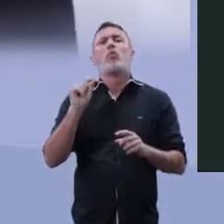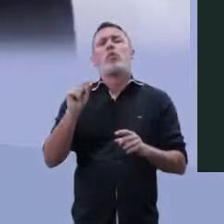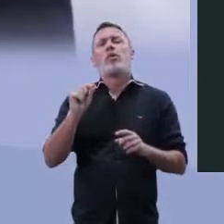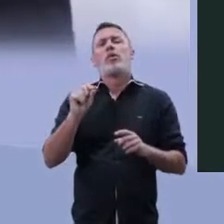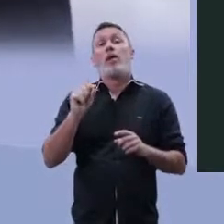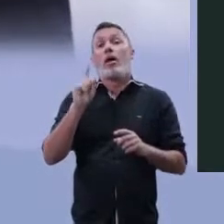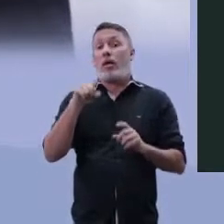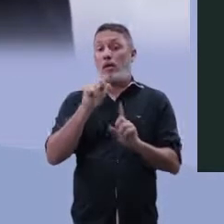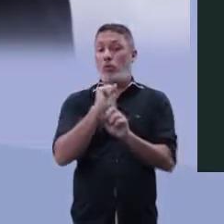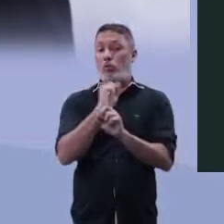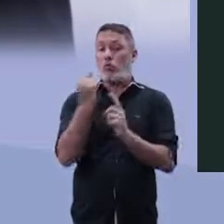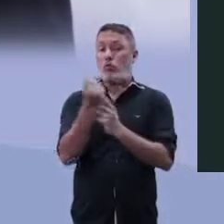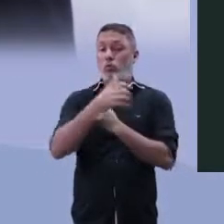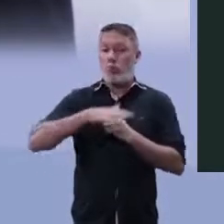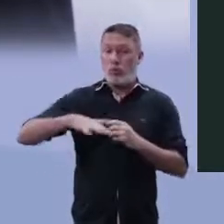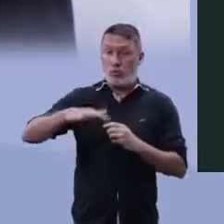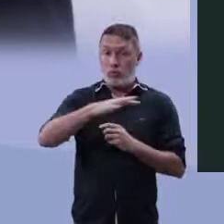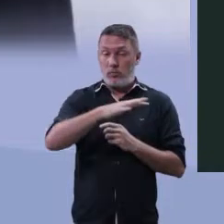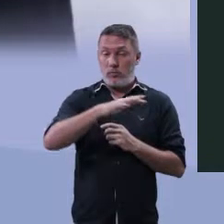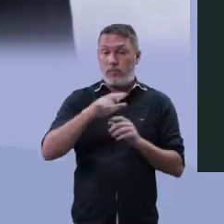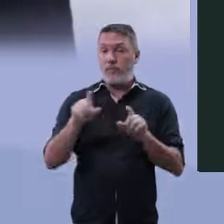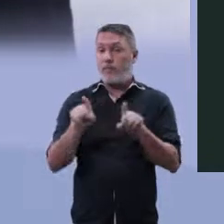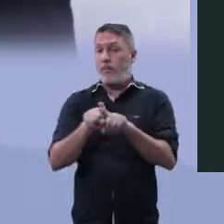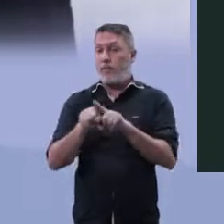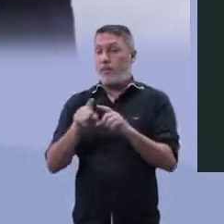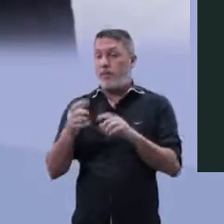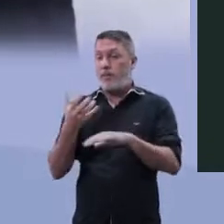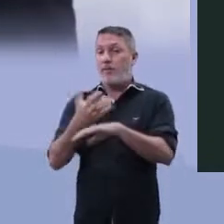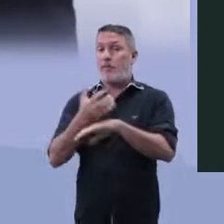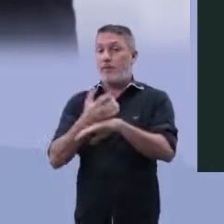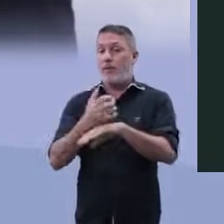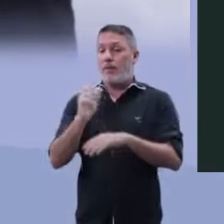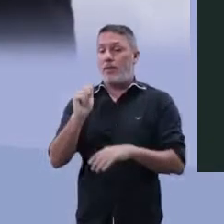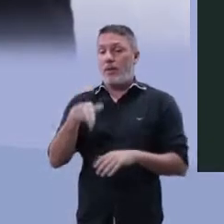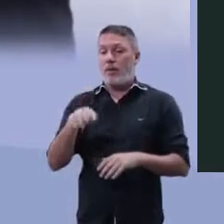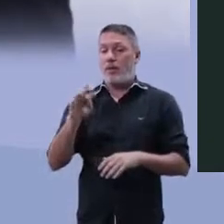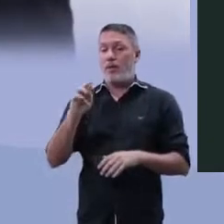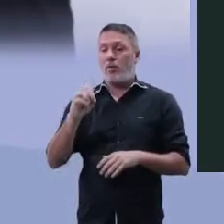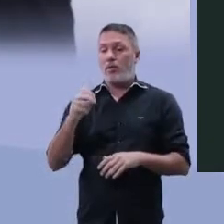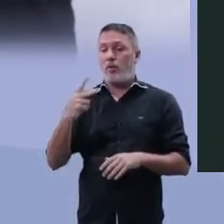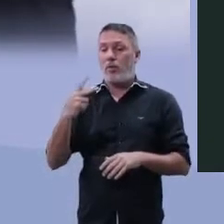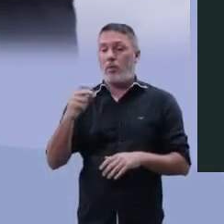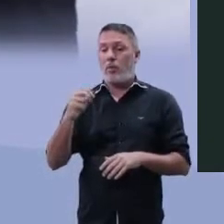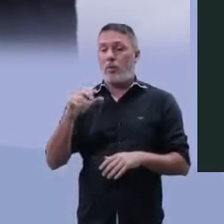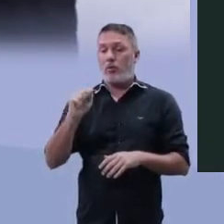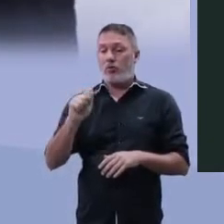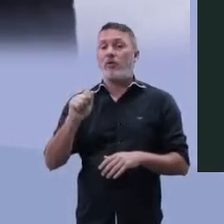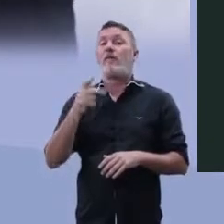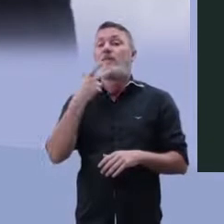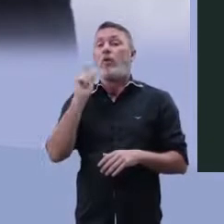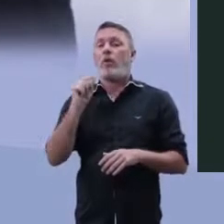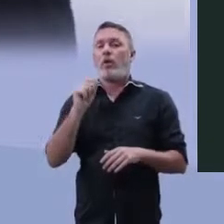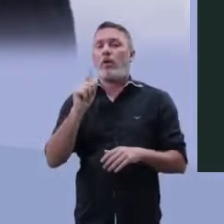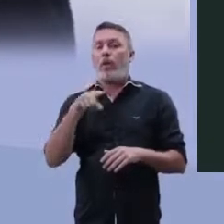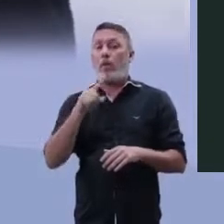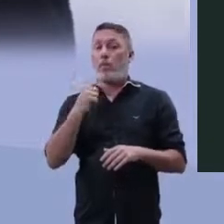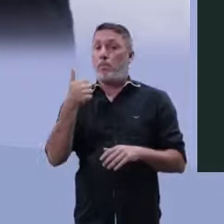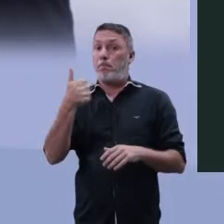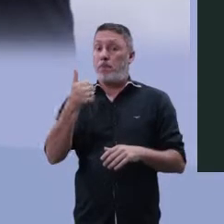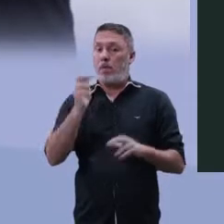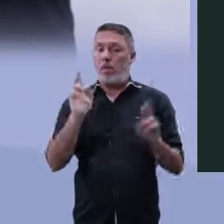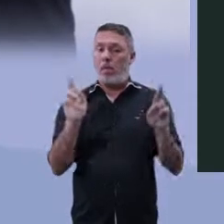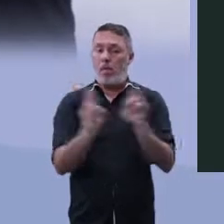a gente vai trazer agora, né, justamente uma definição importada da sociologia, da antropologia, para